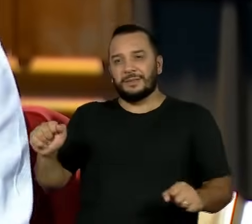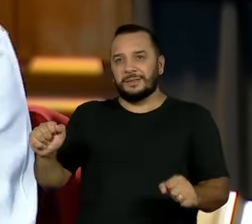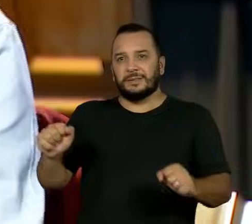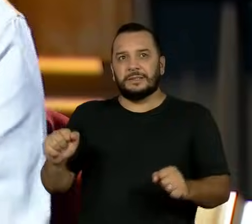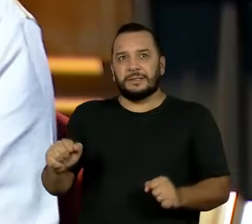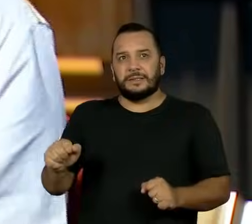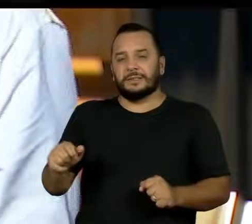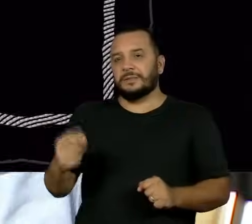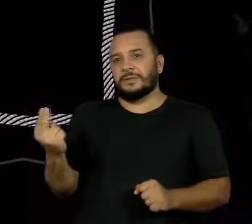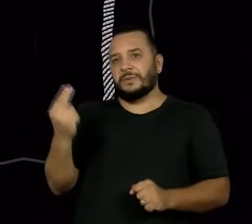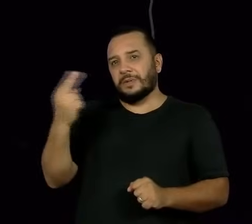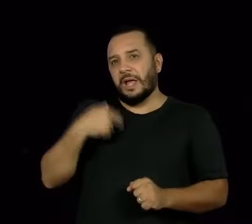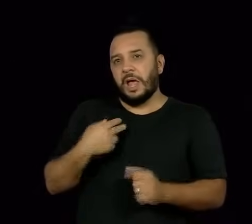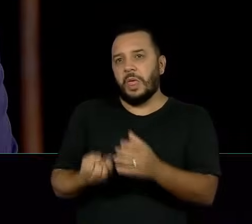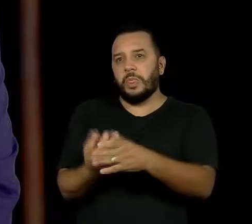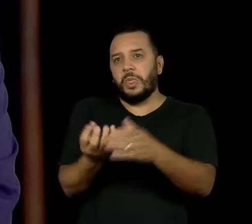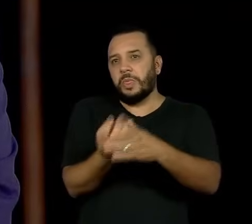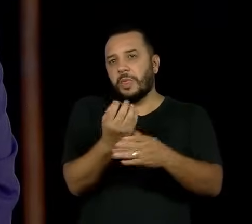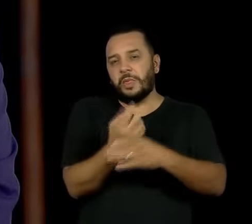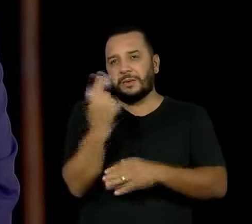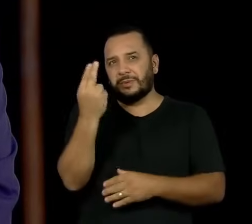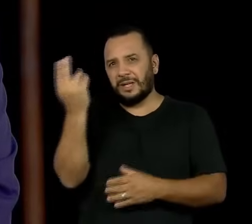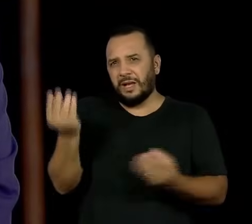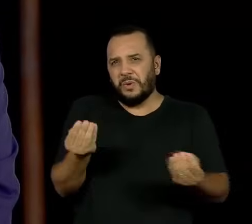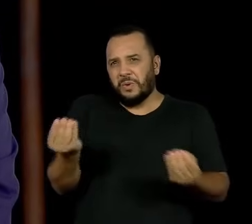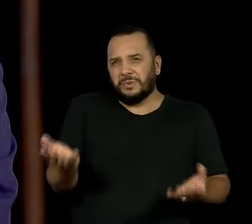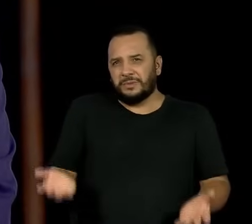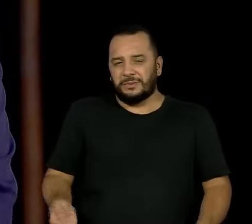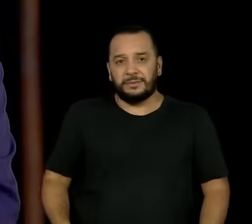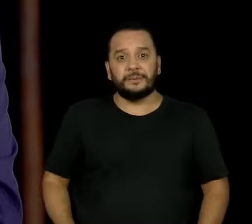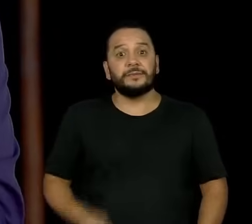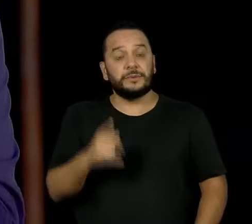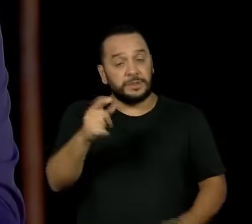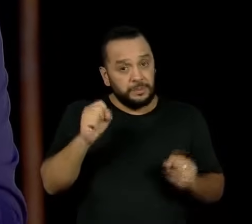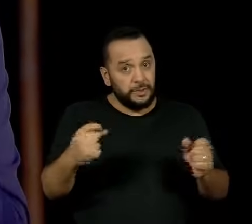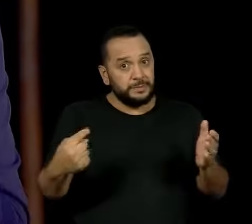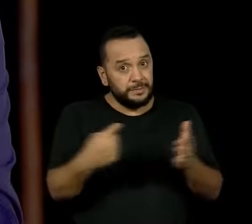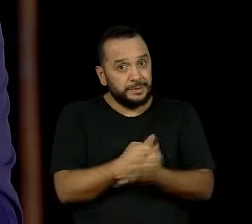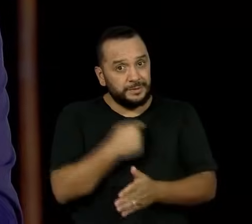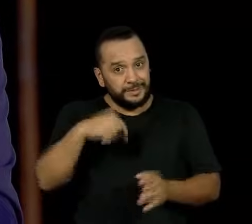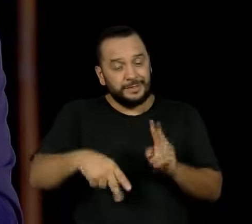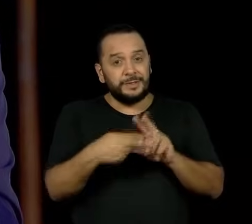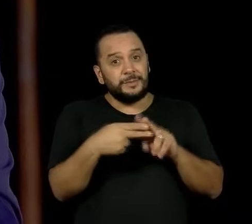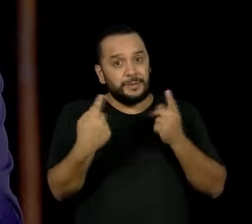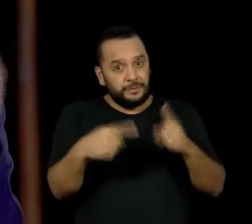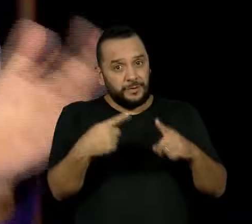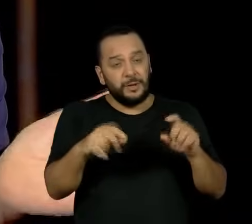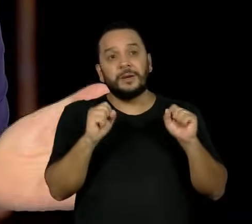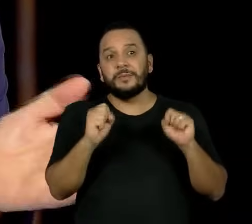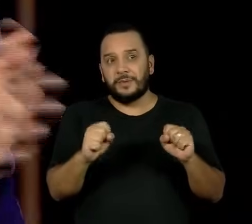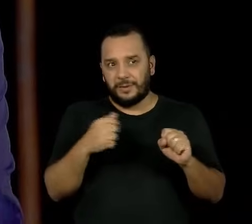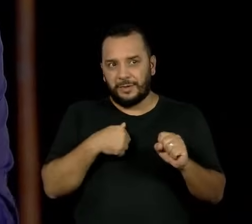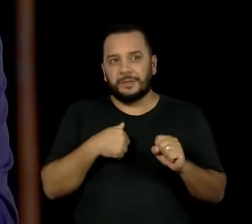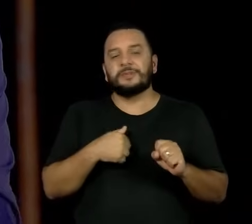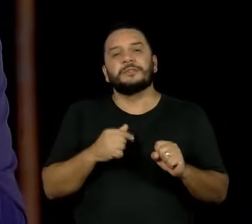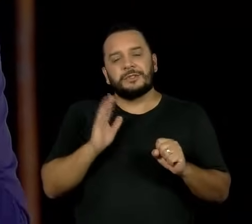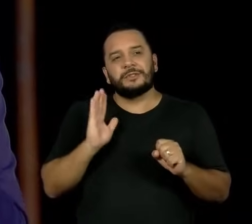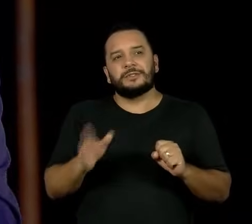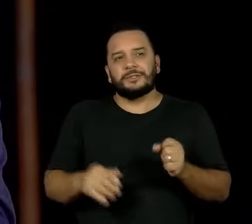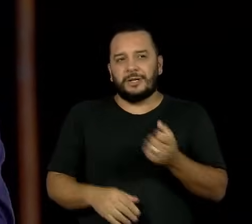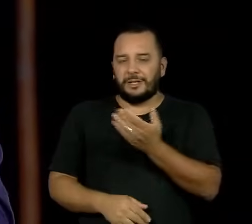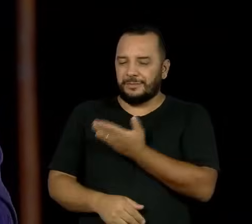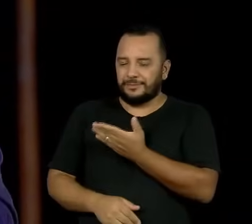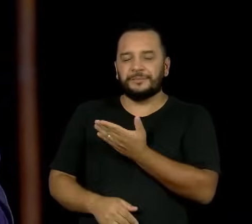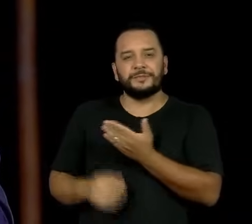continuar produzindo. Você aí também pode fazer perguntas aqui no Provoca, é só mandar a pergunta nas nossas redes